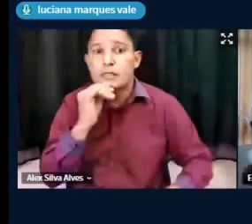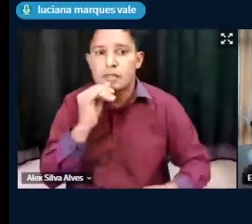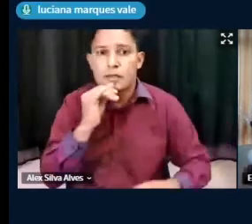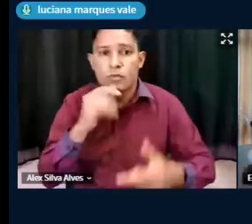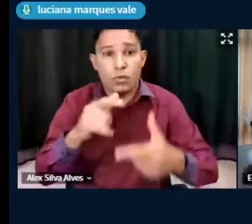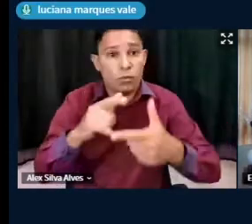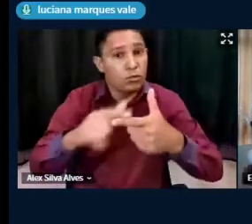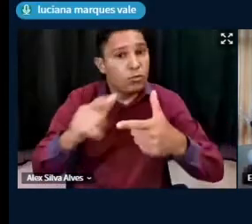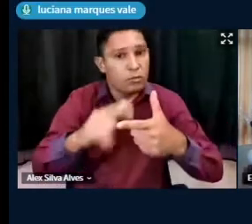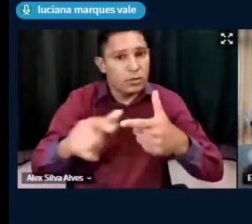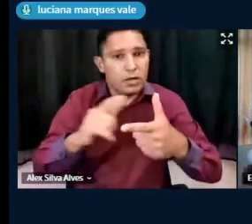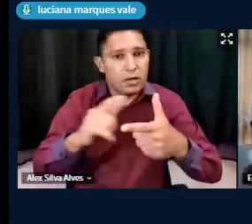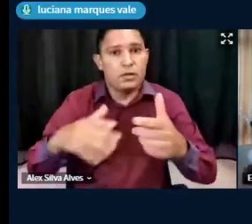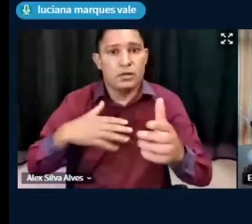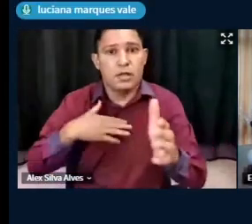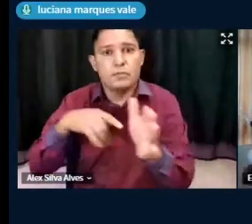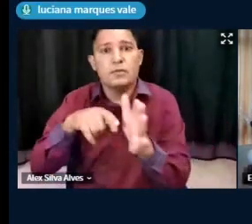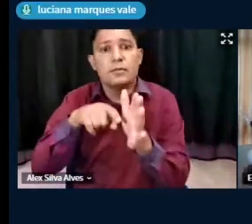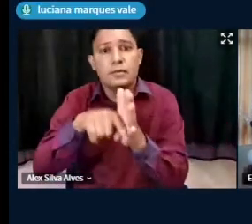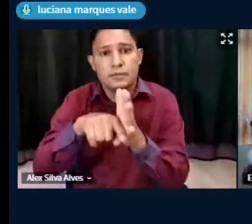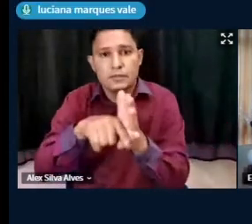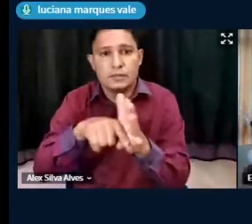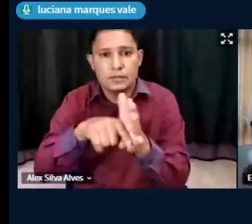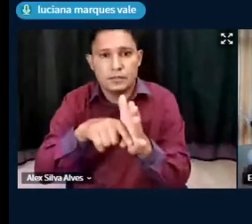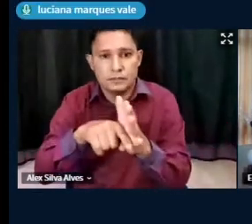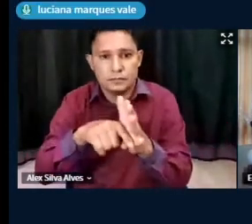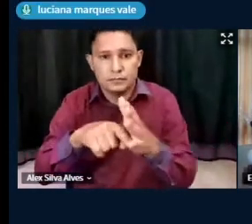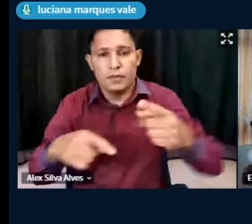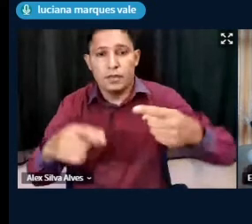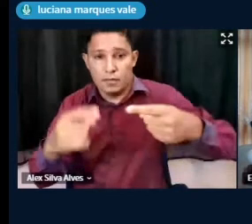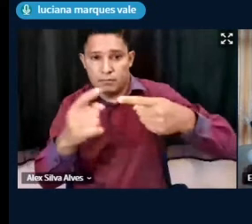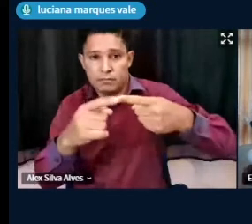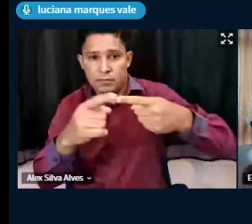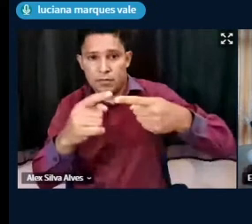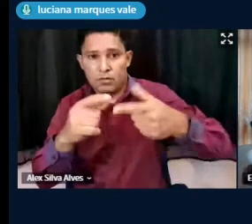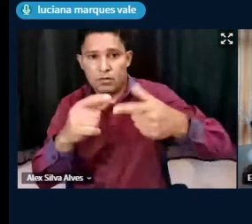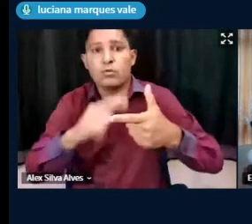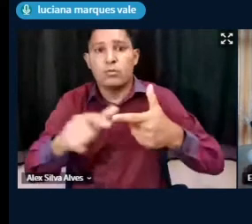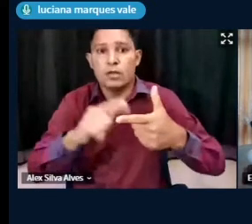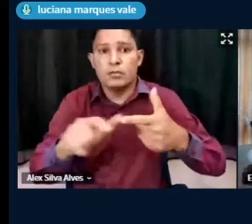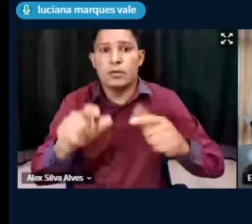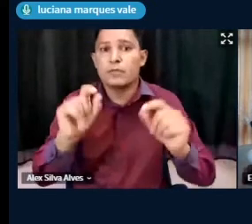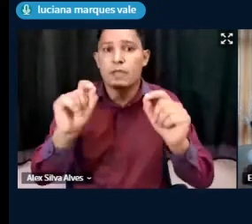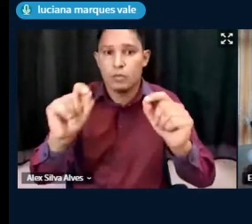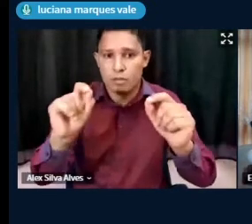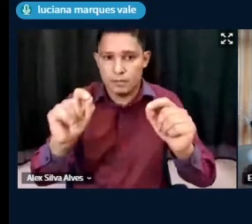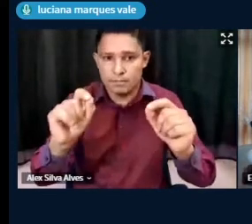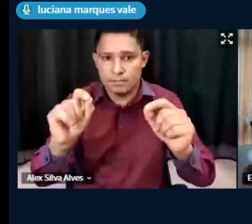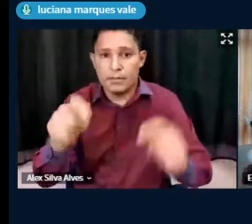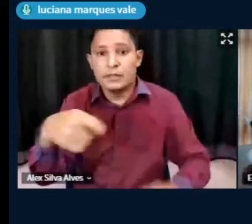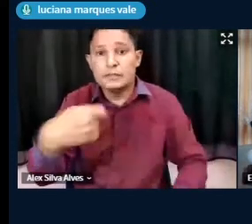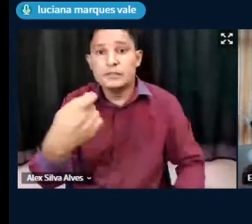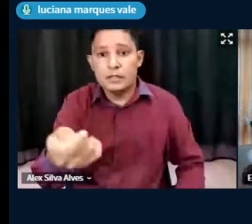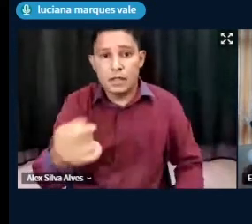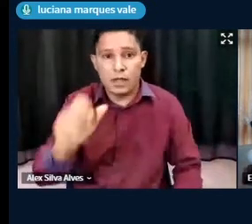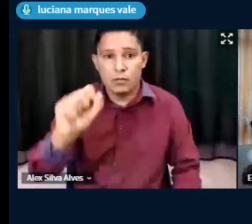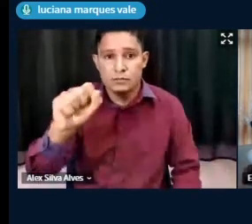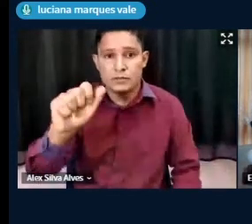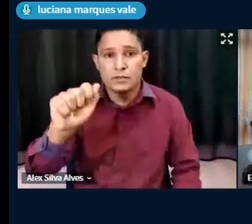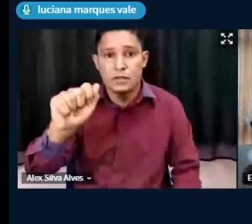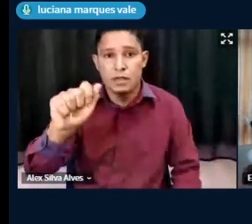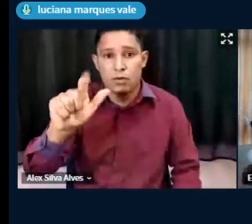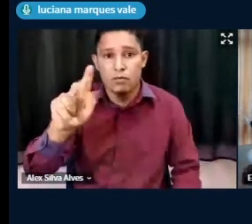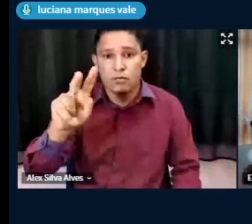Agora eu vou apresentar para vocês dois exemplos de encontrados com sinais relacionados à área de